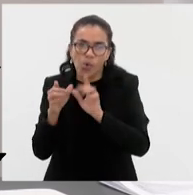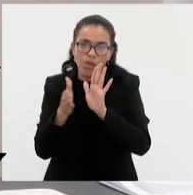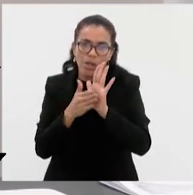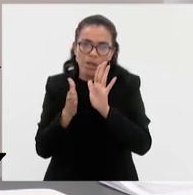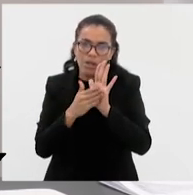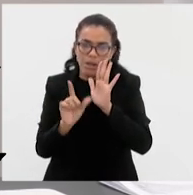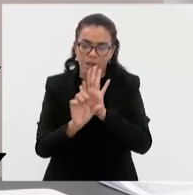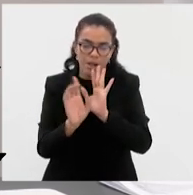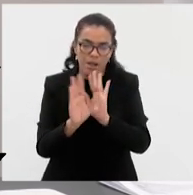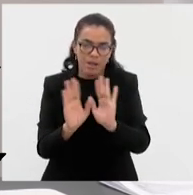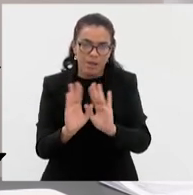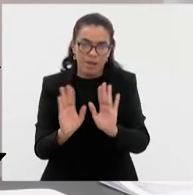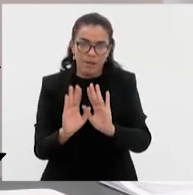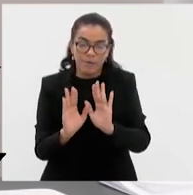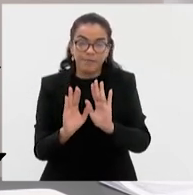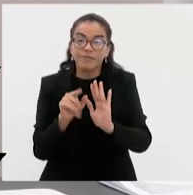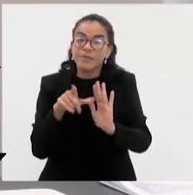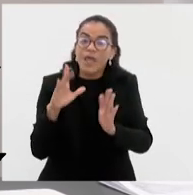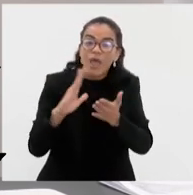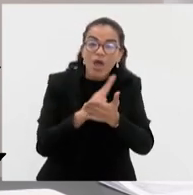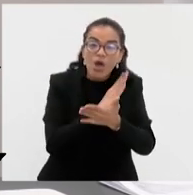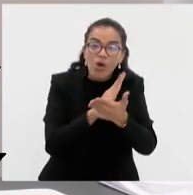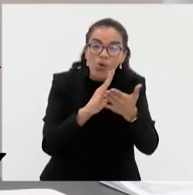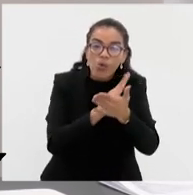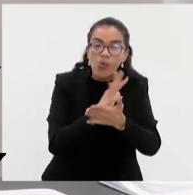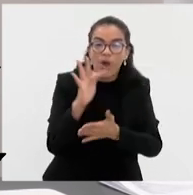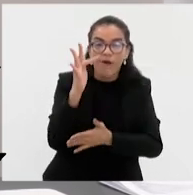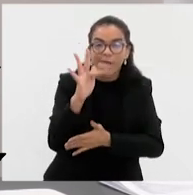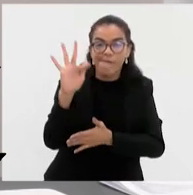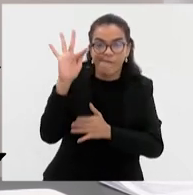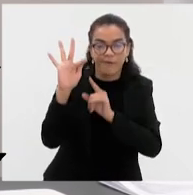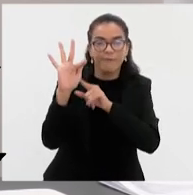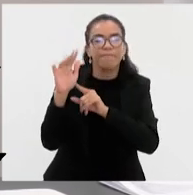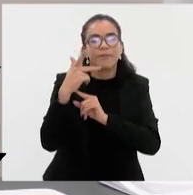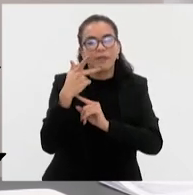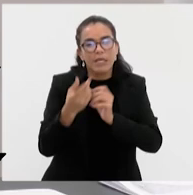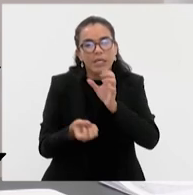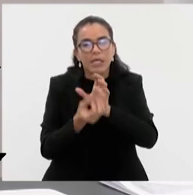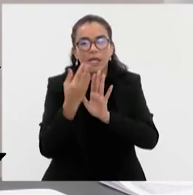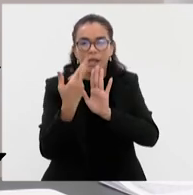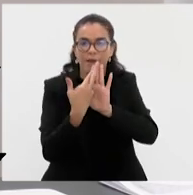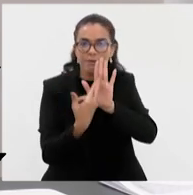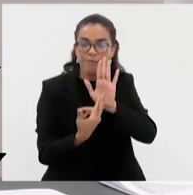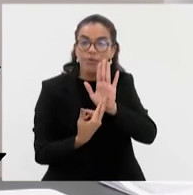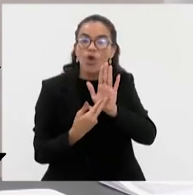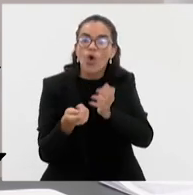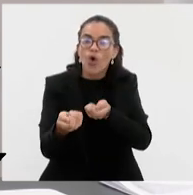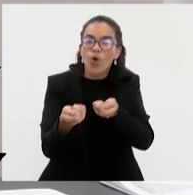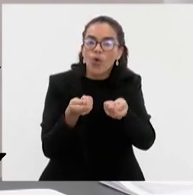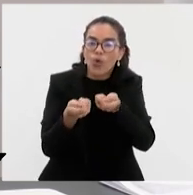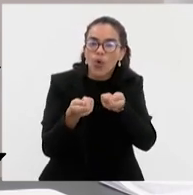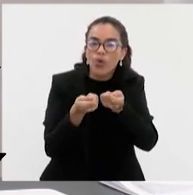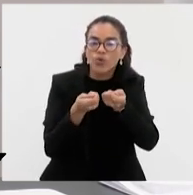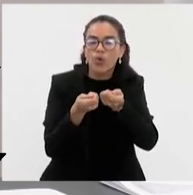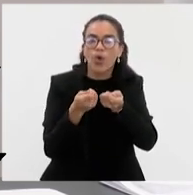lei. Existem algumas federações que estabelecem o critério de controle hormonal,